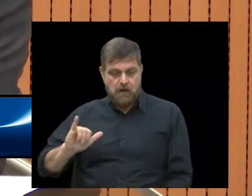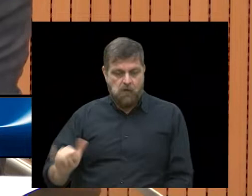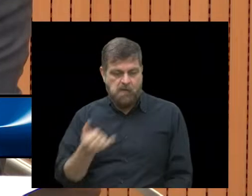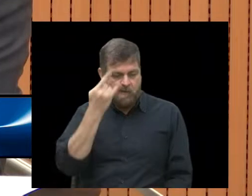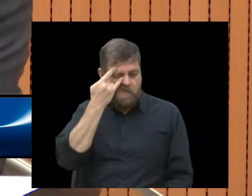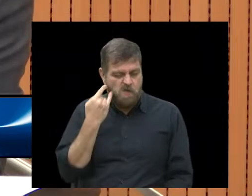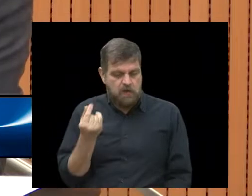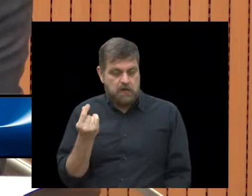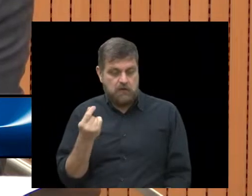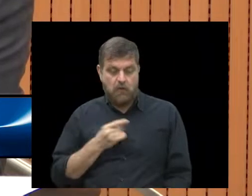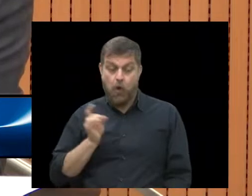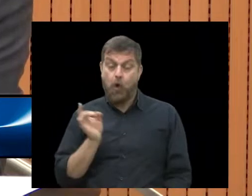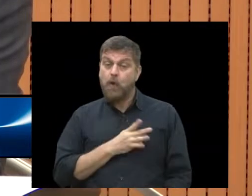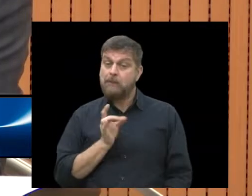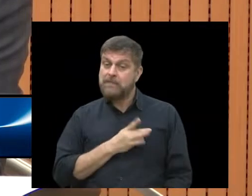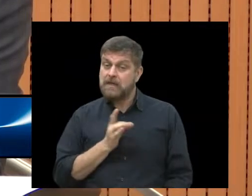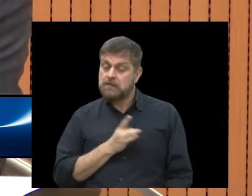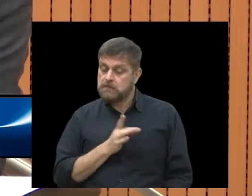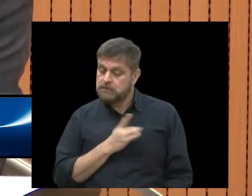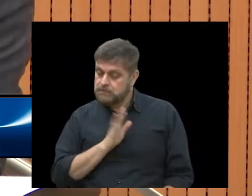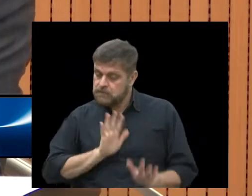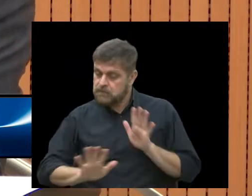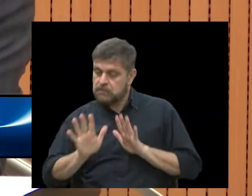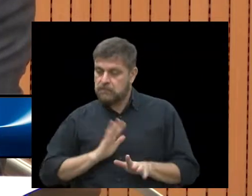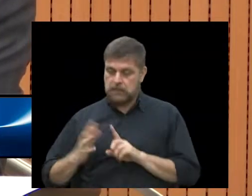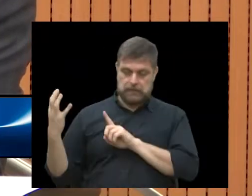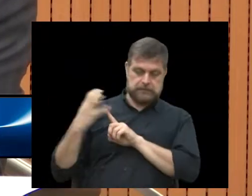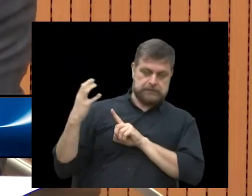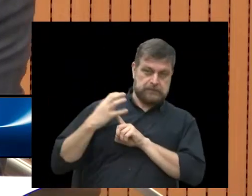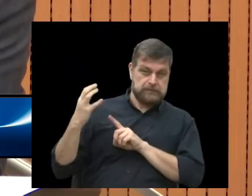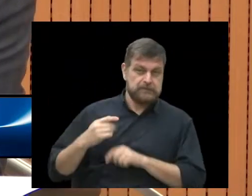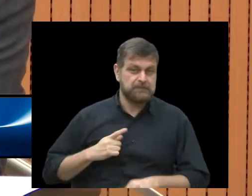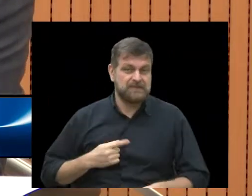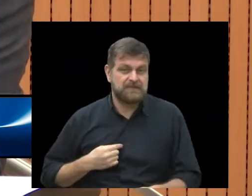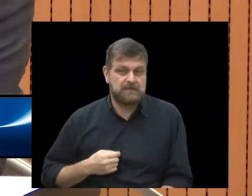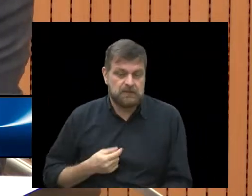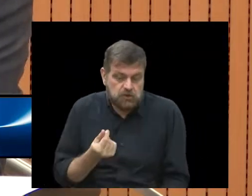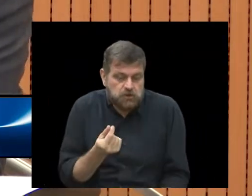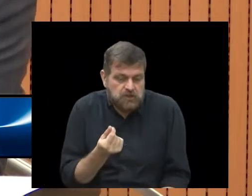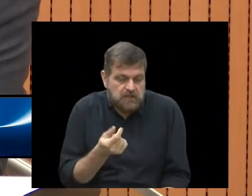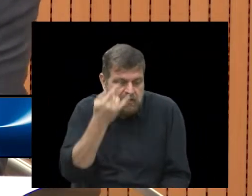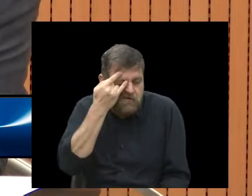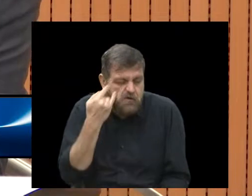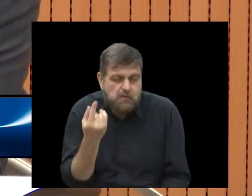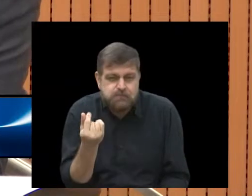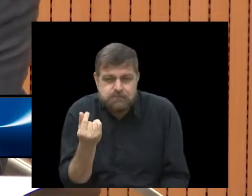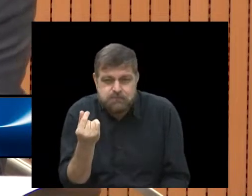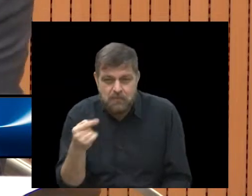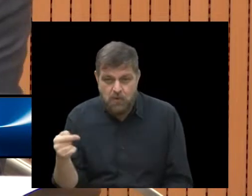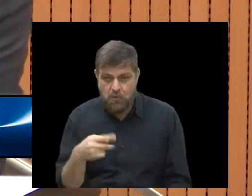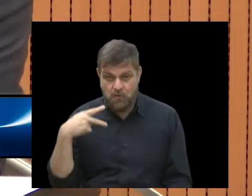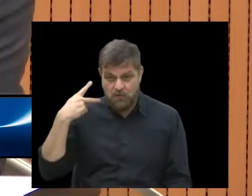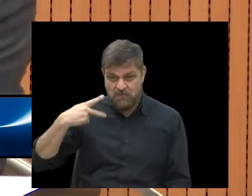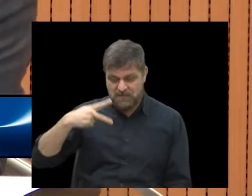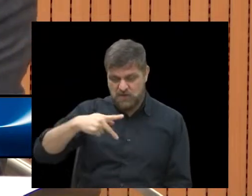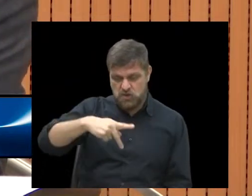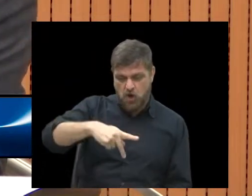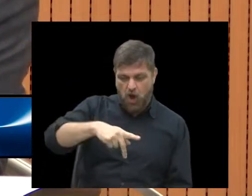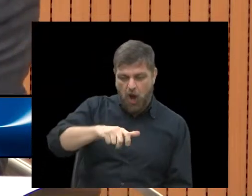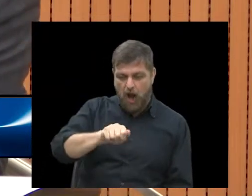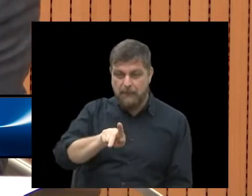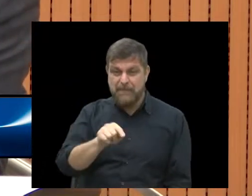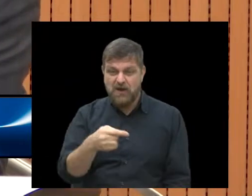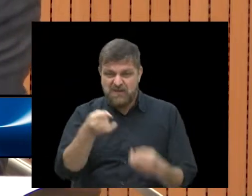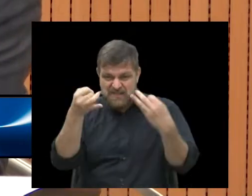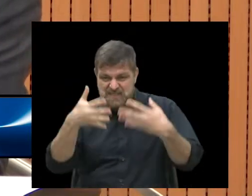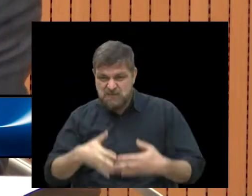medo, de uma perda, não sendo necessário que a vantagem seja dinheiro. O nobre vereador, ele disse que o